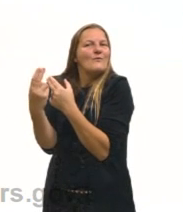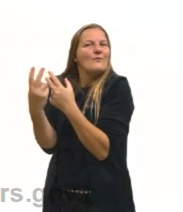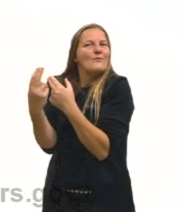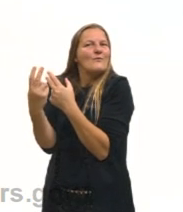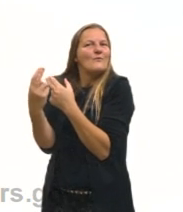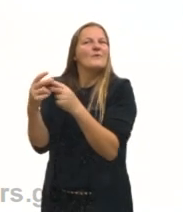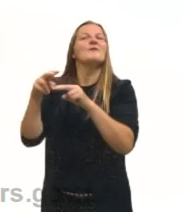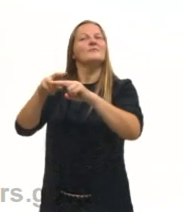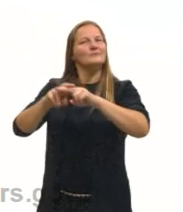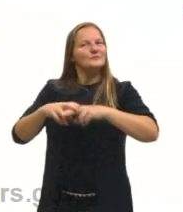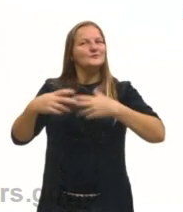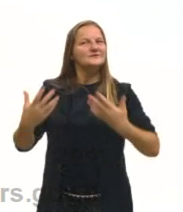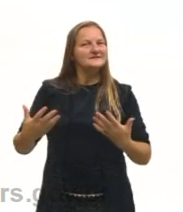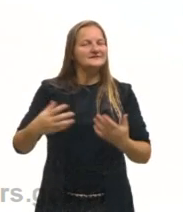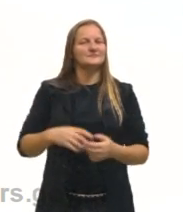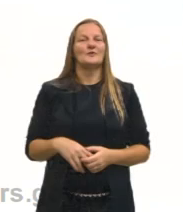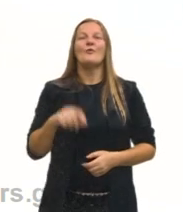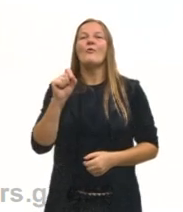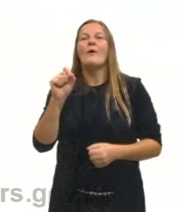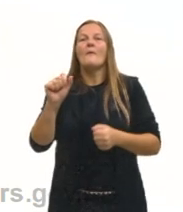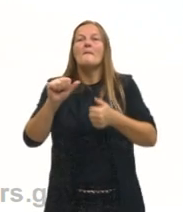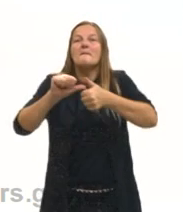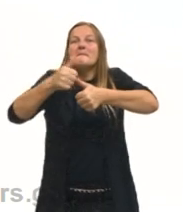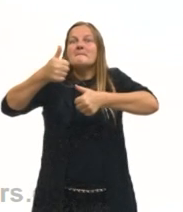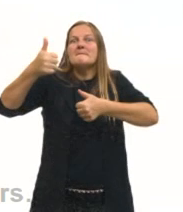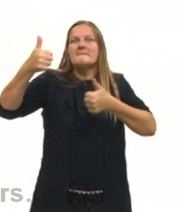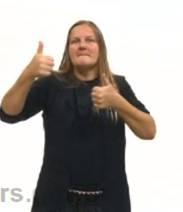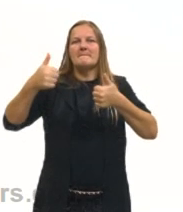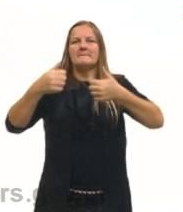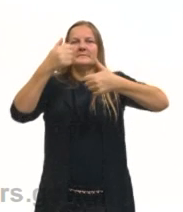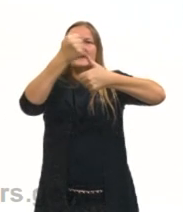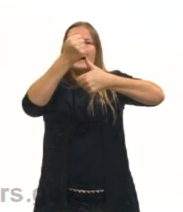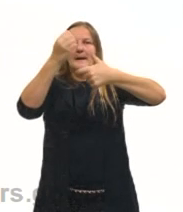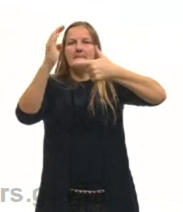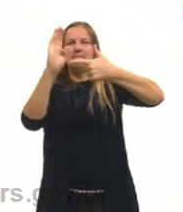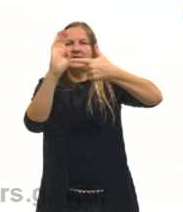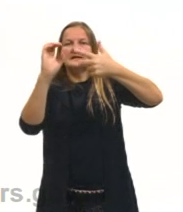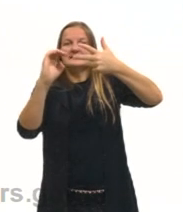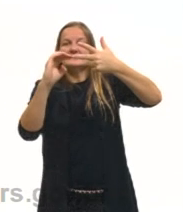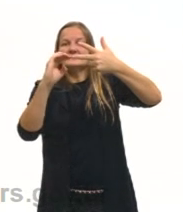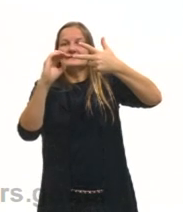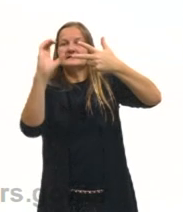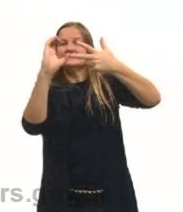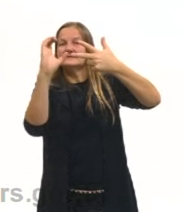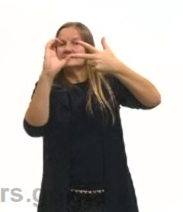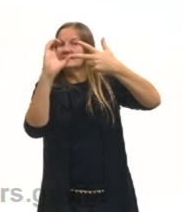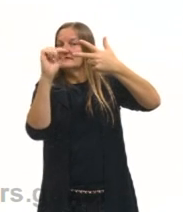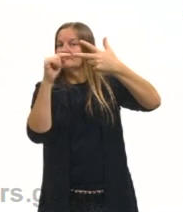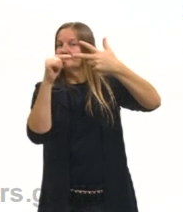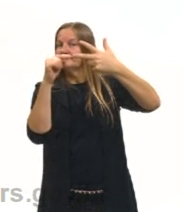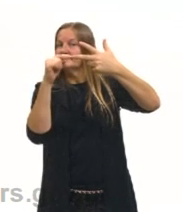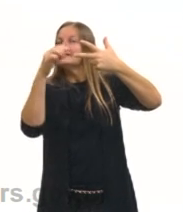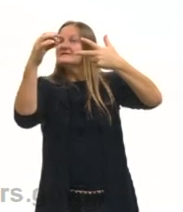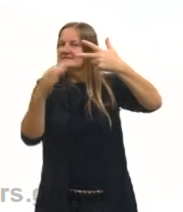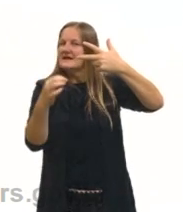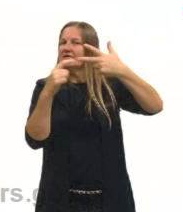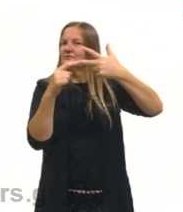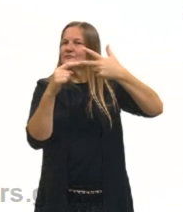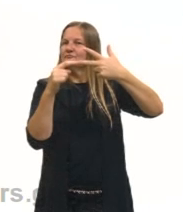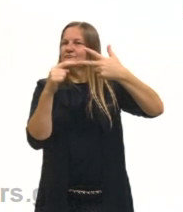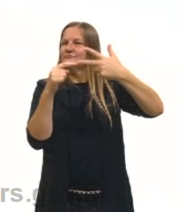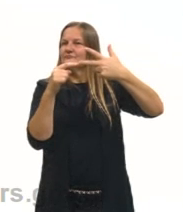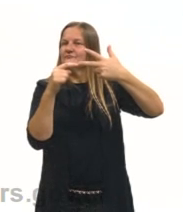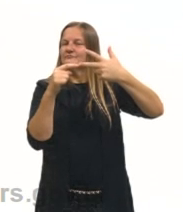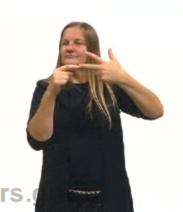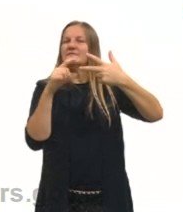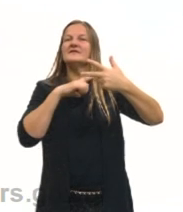distribuição então é melhor alternativa que a alternativa correta é a alternativa c que é pertencem ao mesmo grupo aí que fala de tem